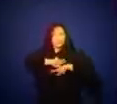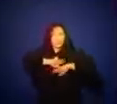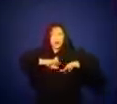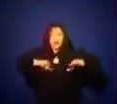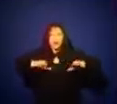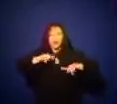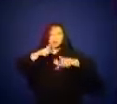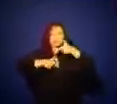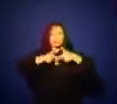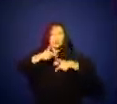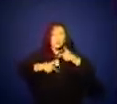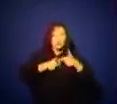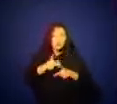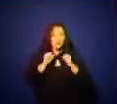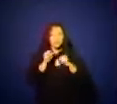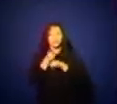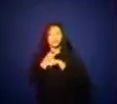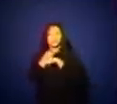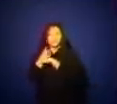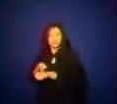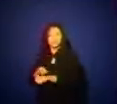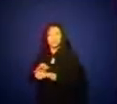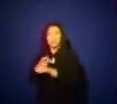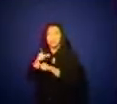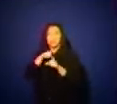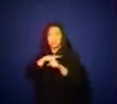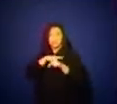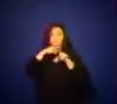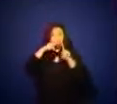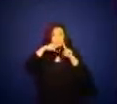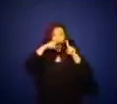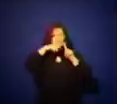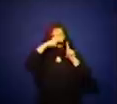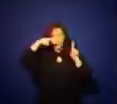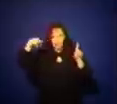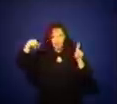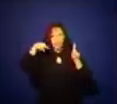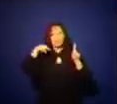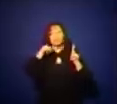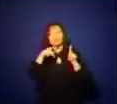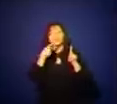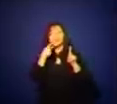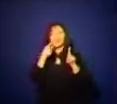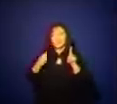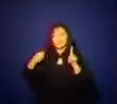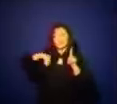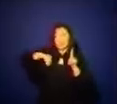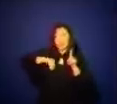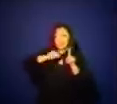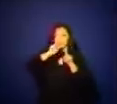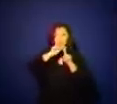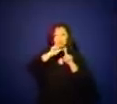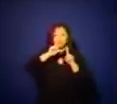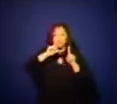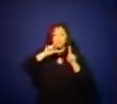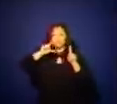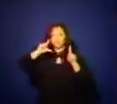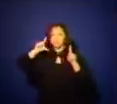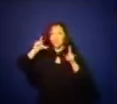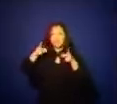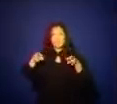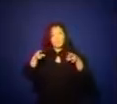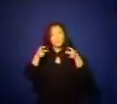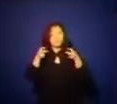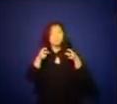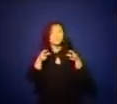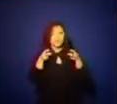pode acessar o site pegar o gráfico você vê claramente que ali em serviço está começou a salários a subir quem vai para os Estados Unidos percebe no